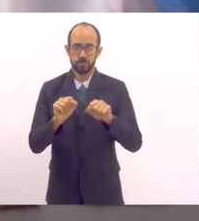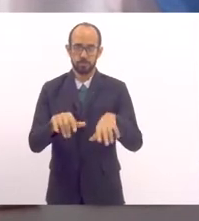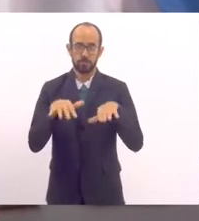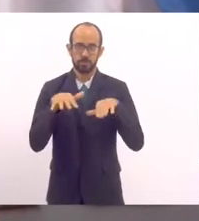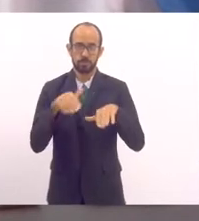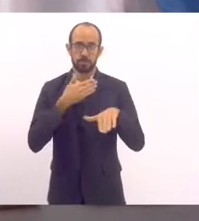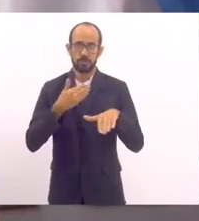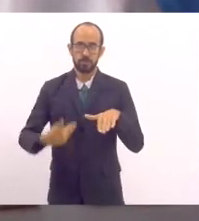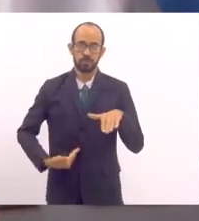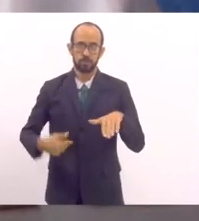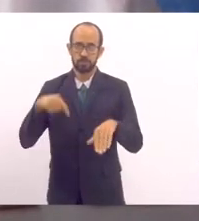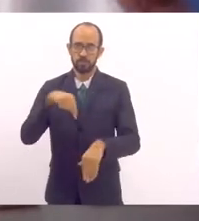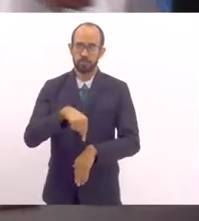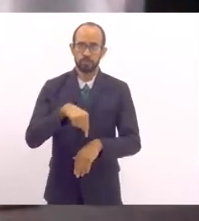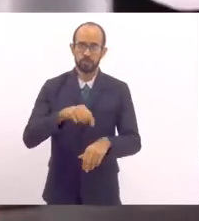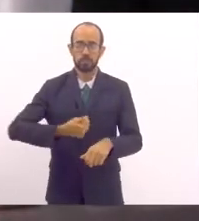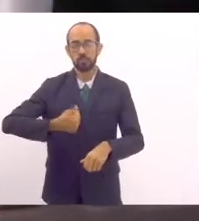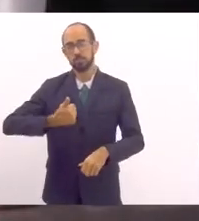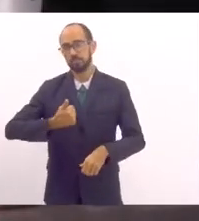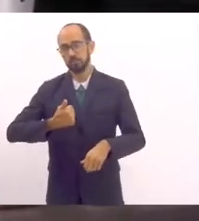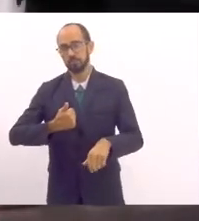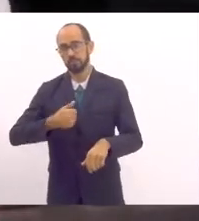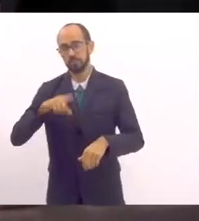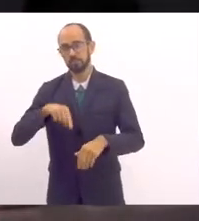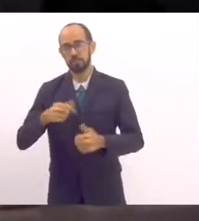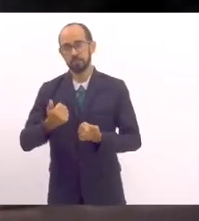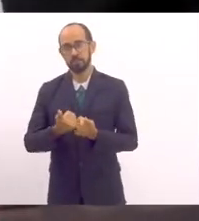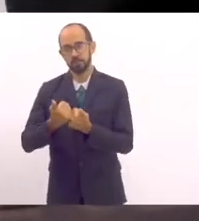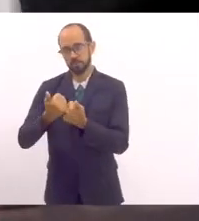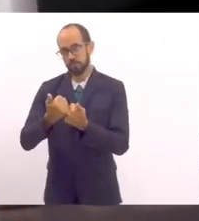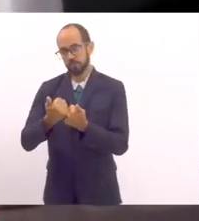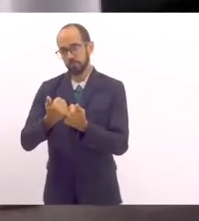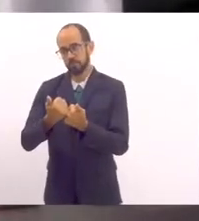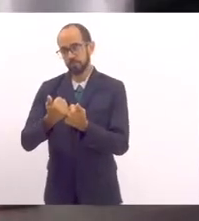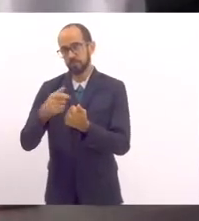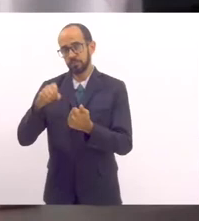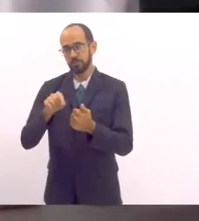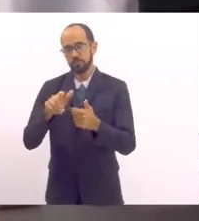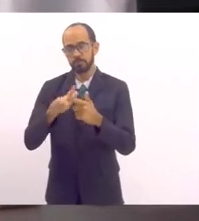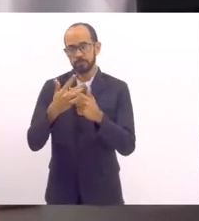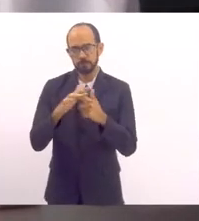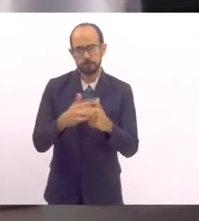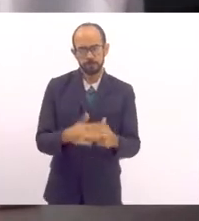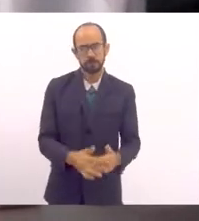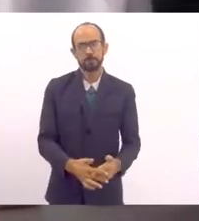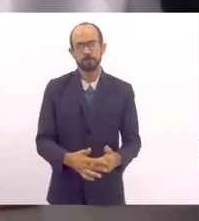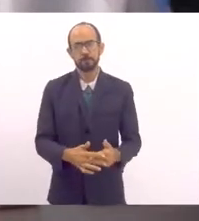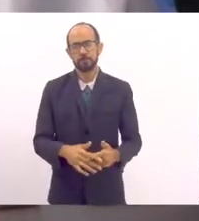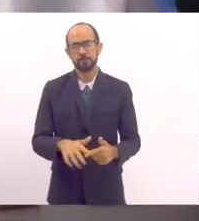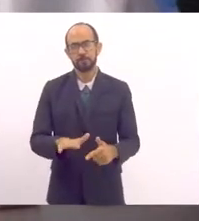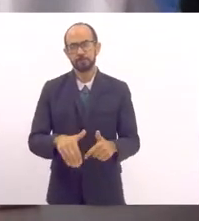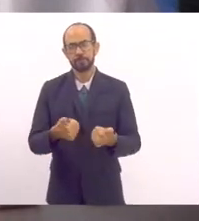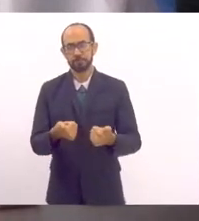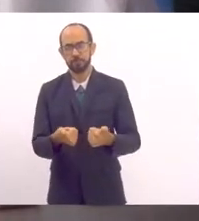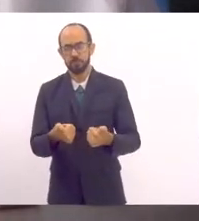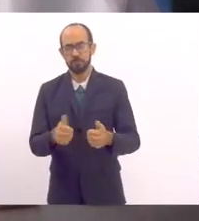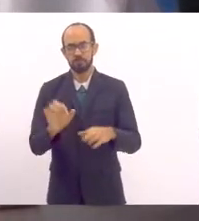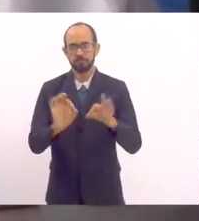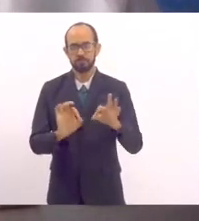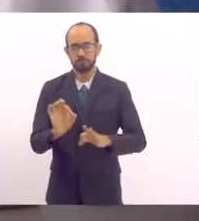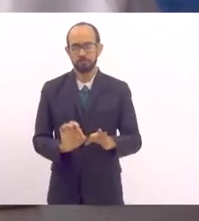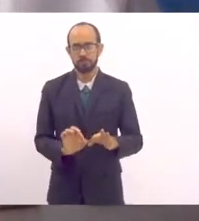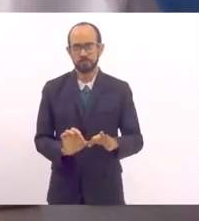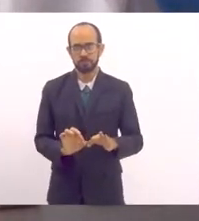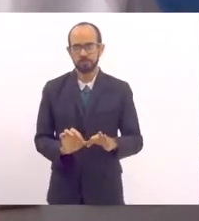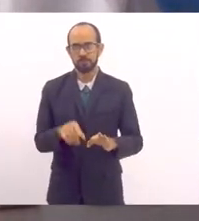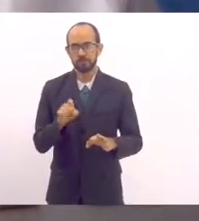pública aqui, primeiramente, é para ajudarmos, é para aperfeiçoar, é para melhorar os projetos,